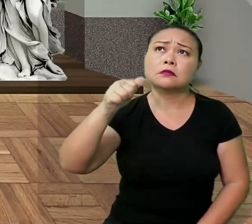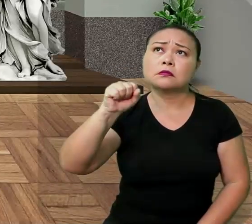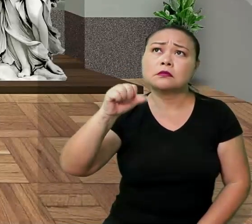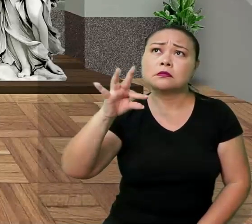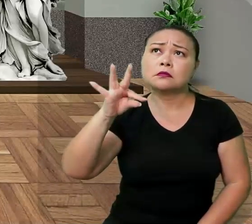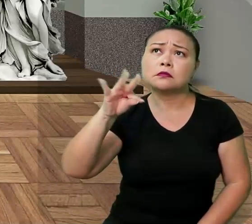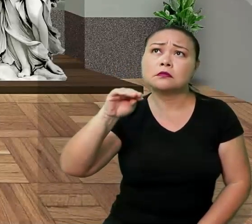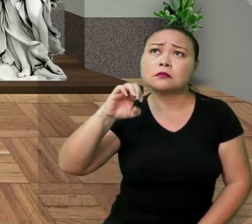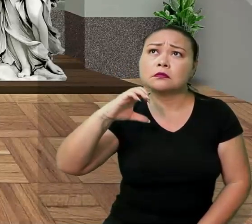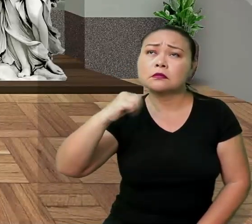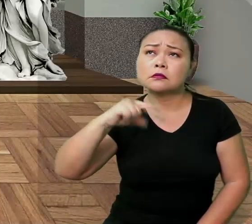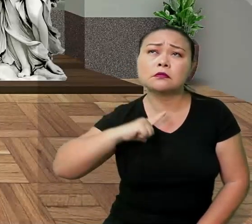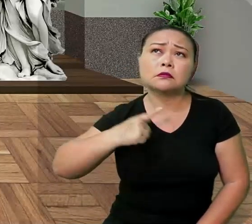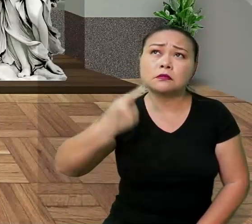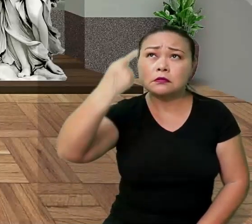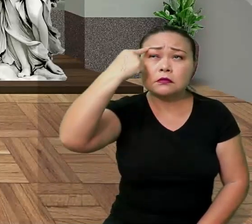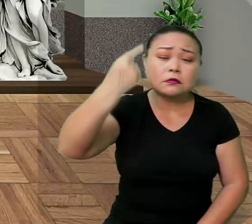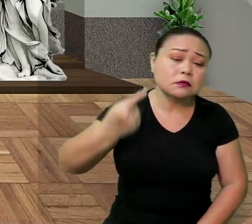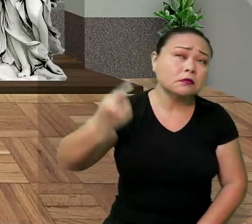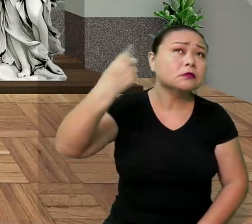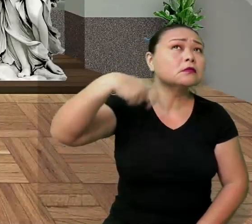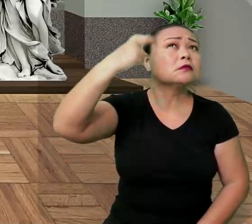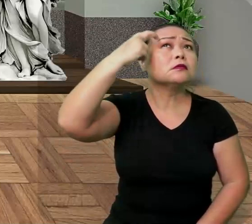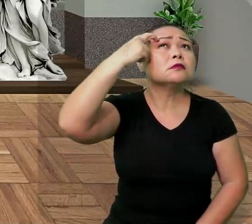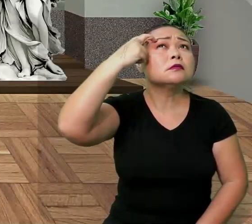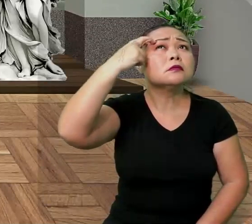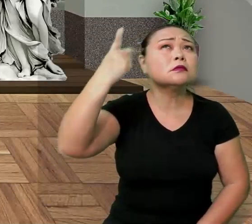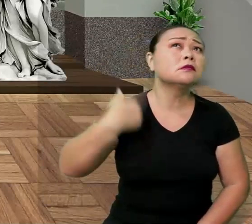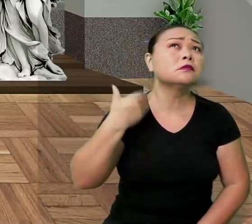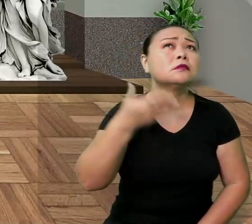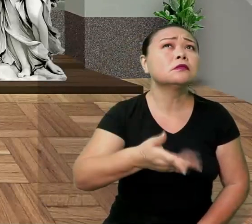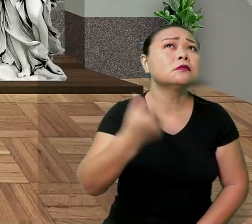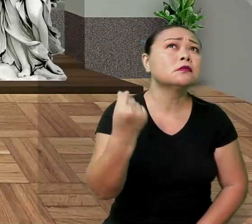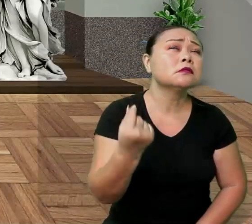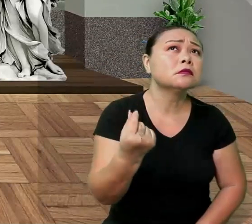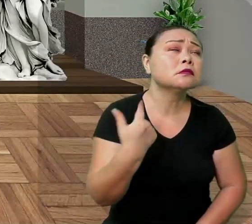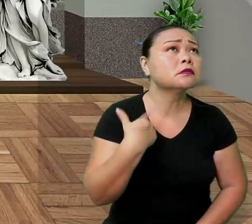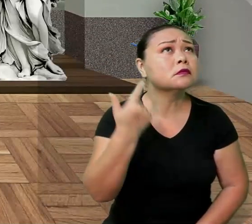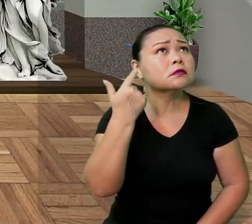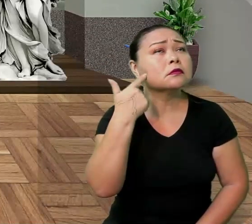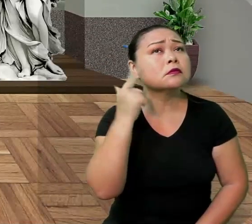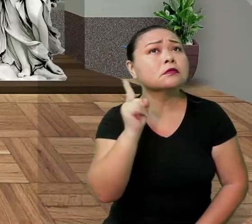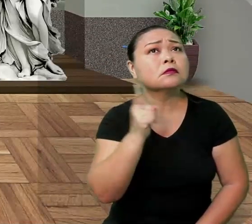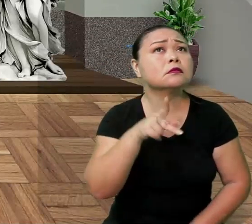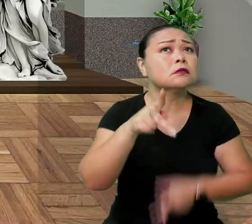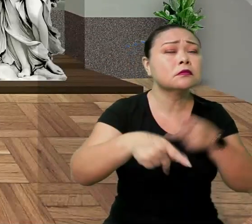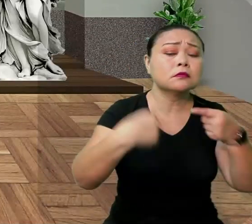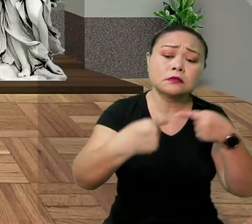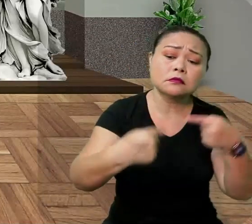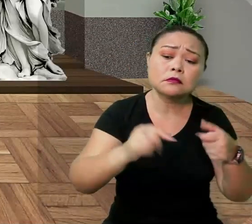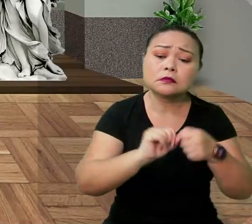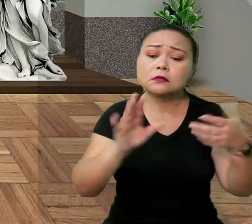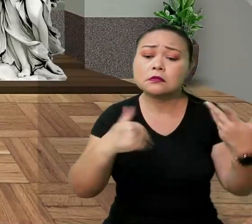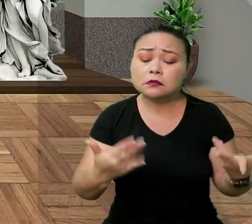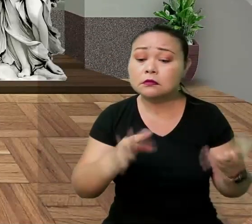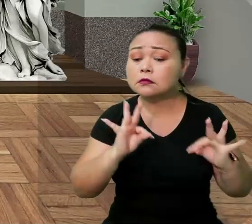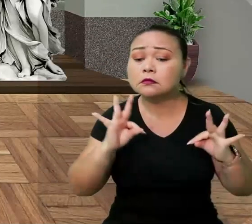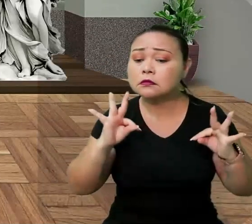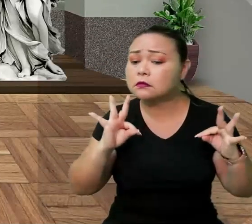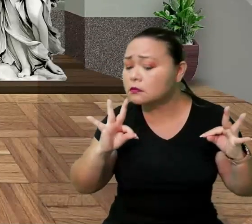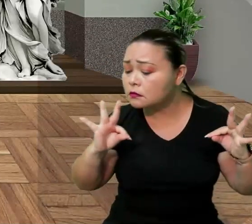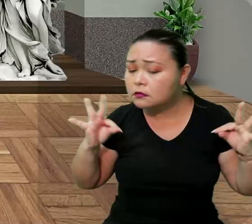nos remetendo à sua cultura, à sua economia, à sua política,